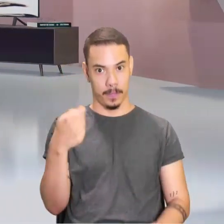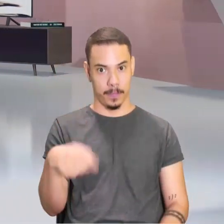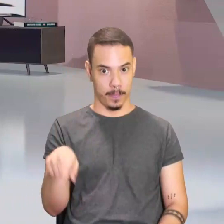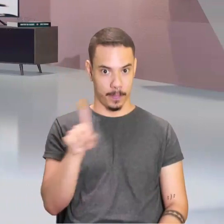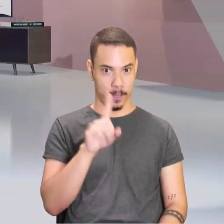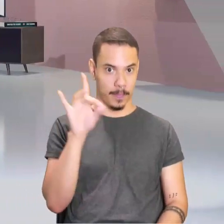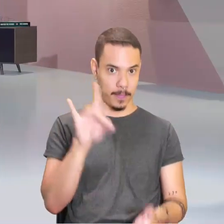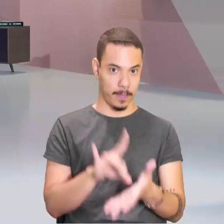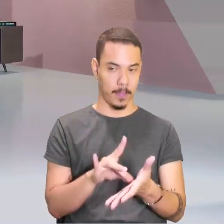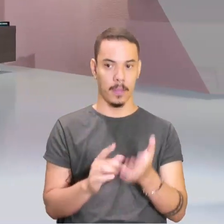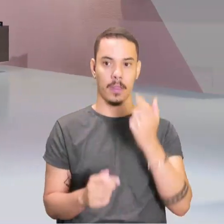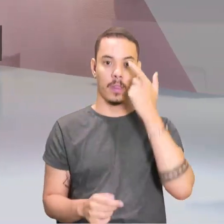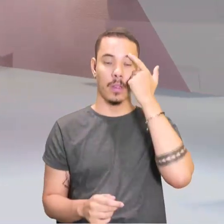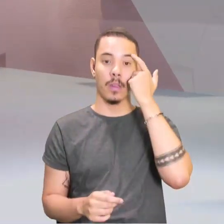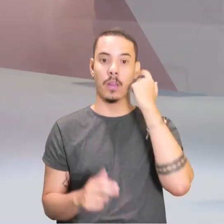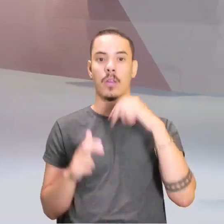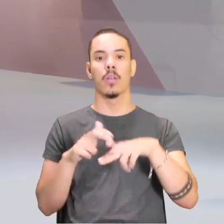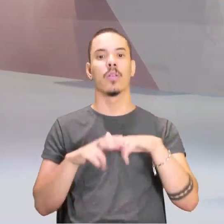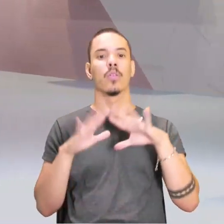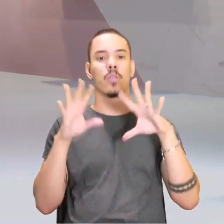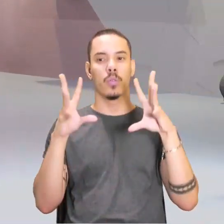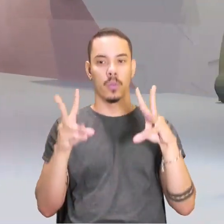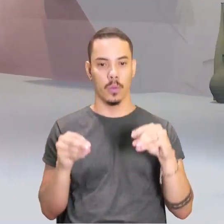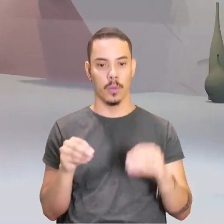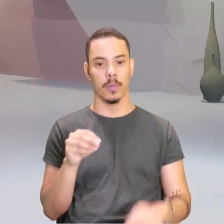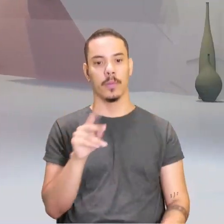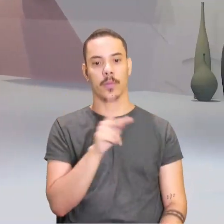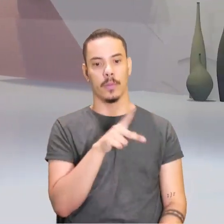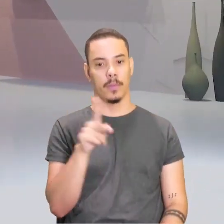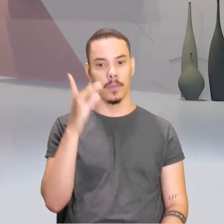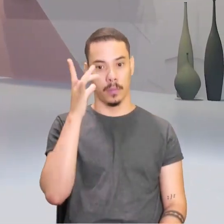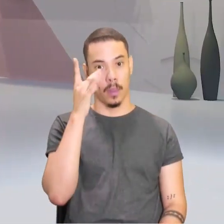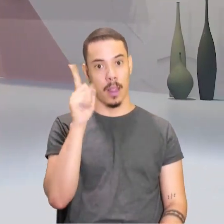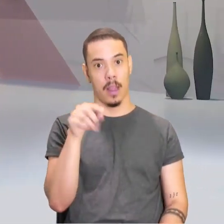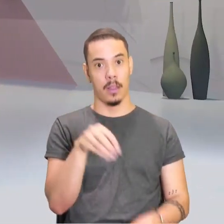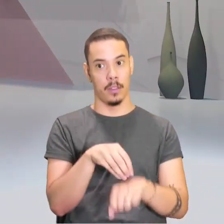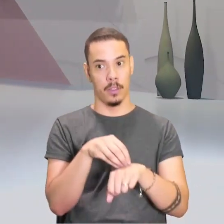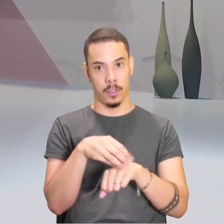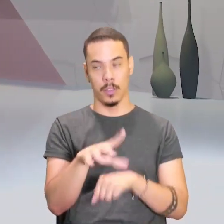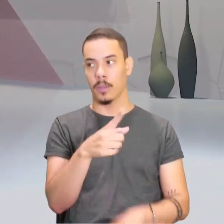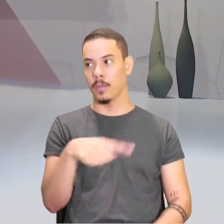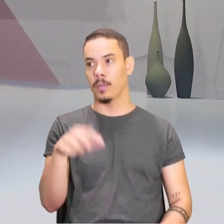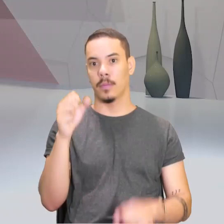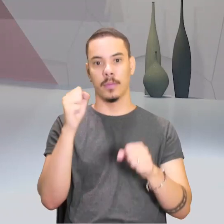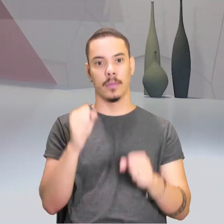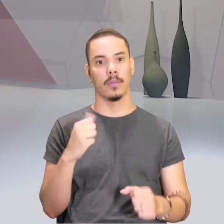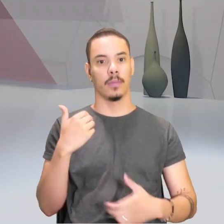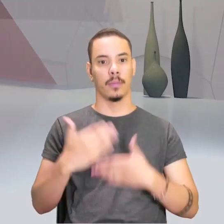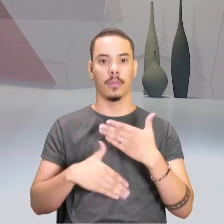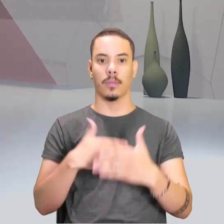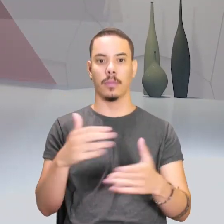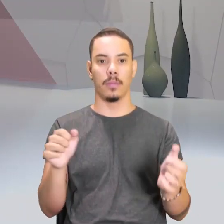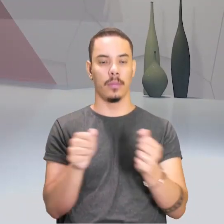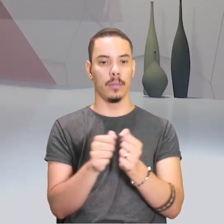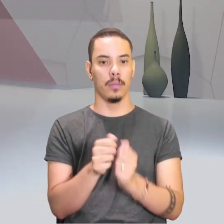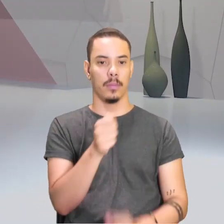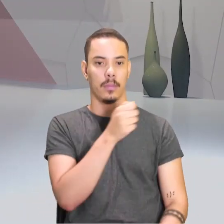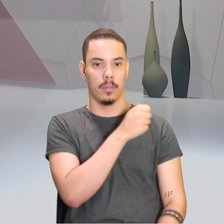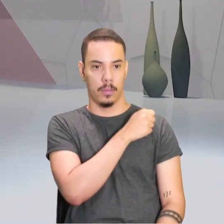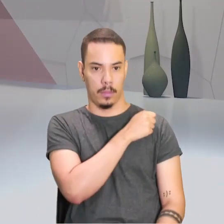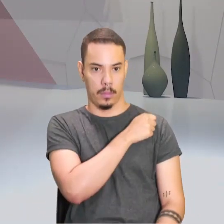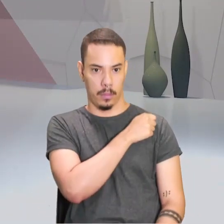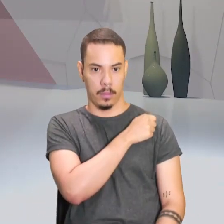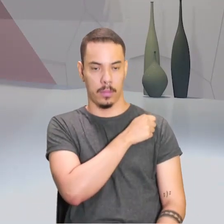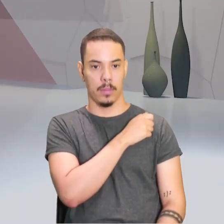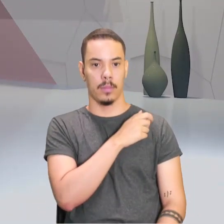esse, tá? Então, tudo que está ali, professor presencial, é uma sugestão. Vocês podem construir aí com os estudantes,